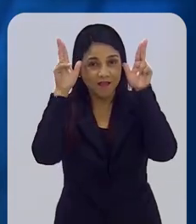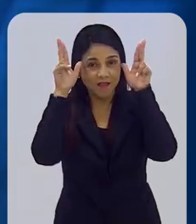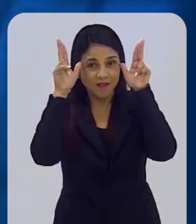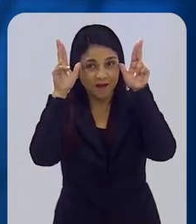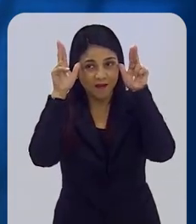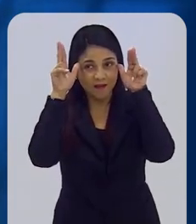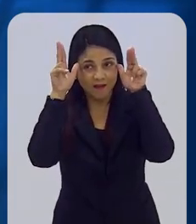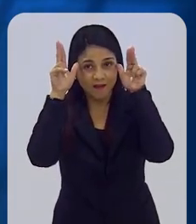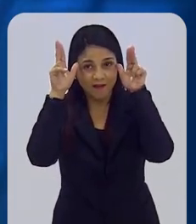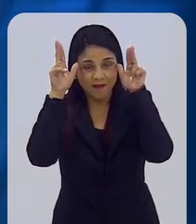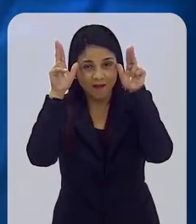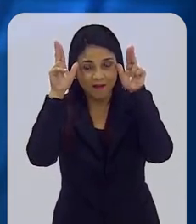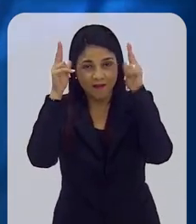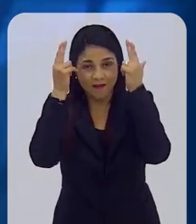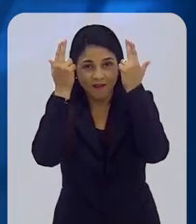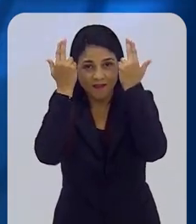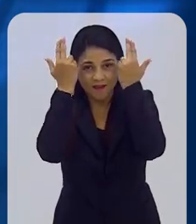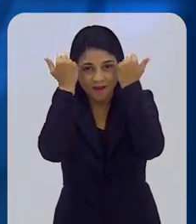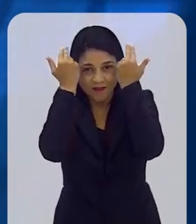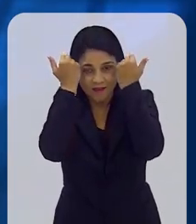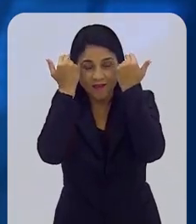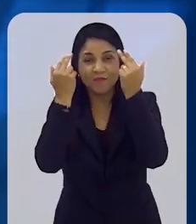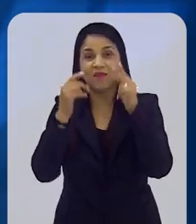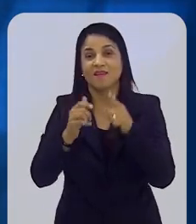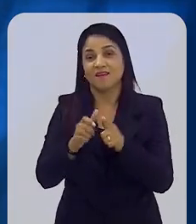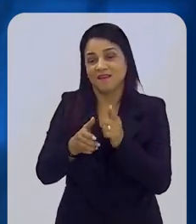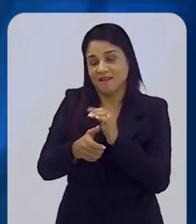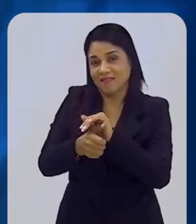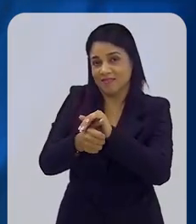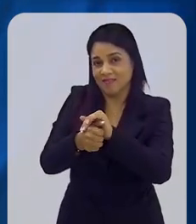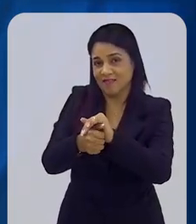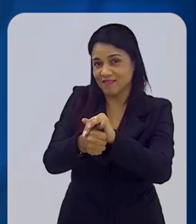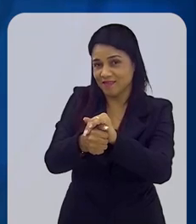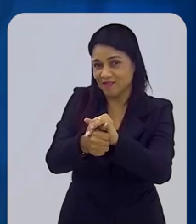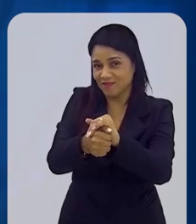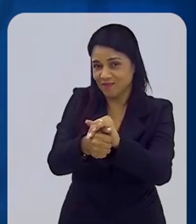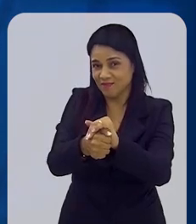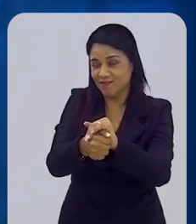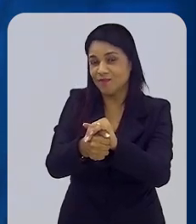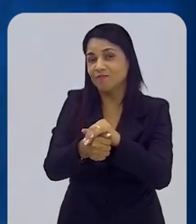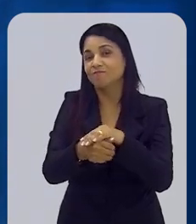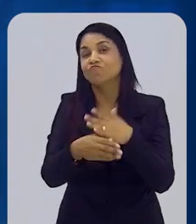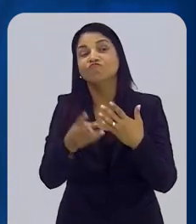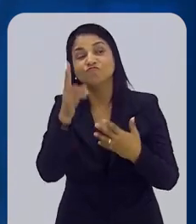a história da lebre e da tartaruga? Que a lebre, ela tinha